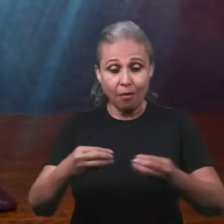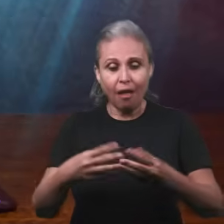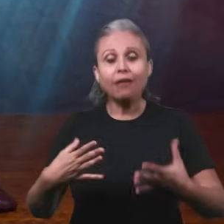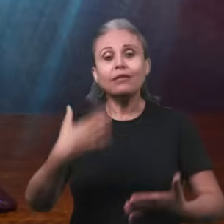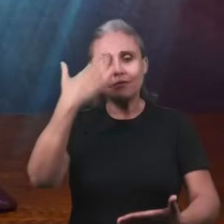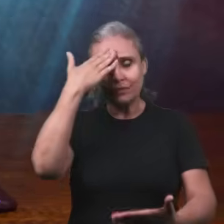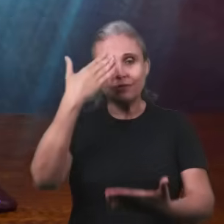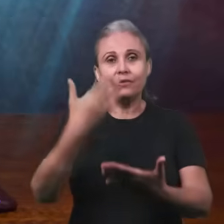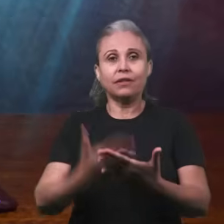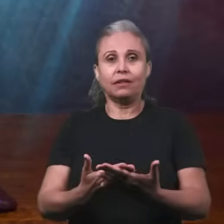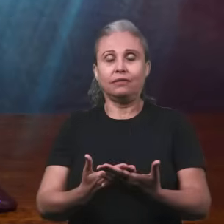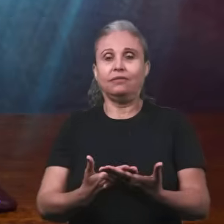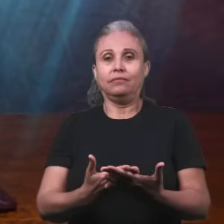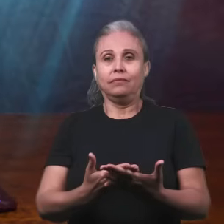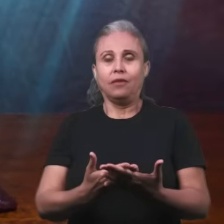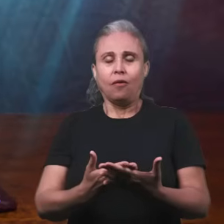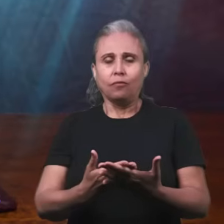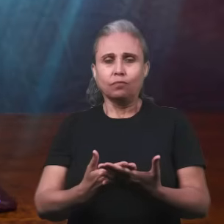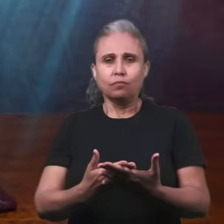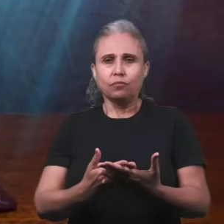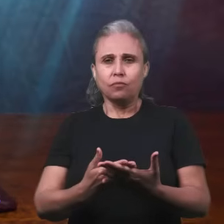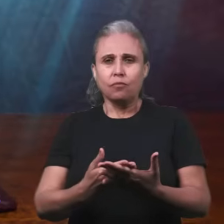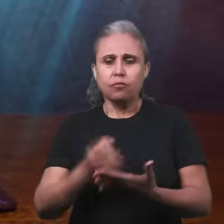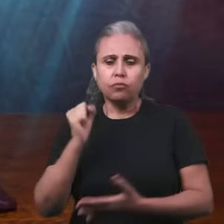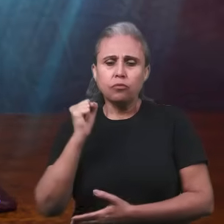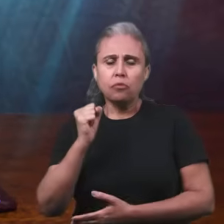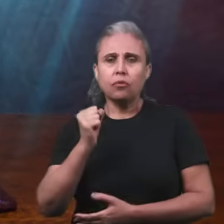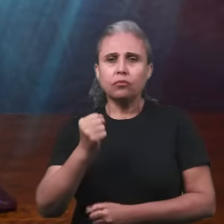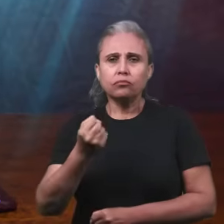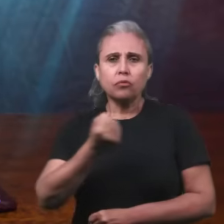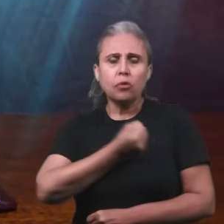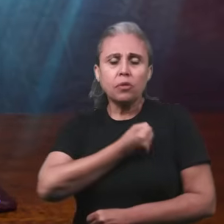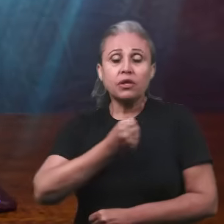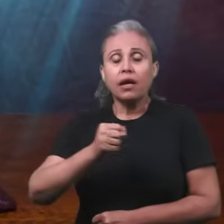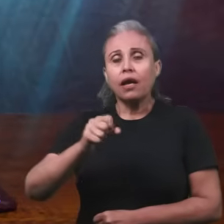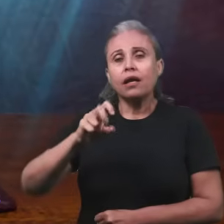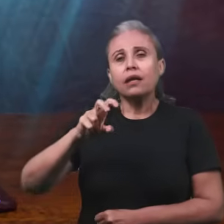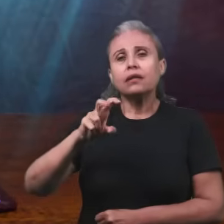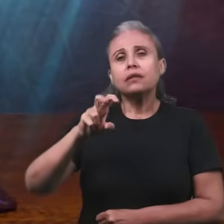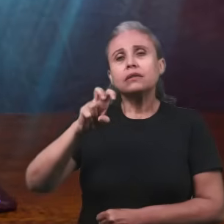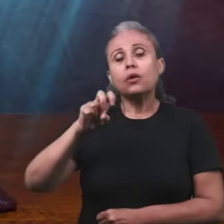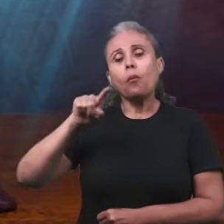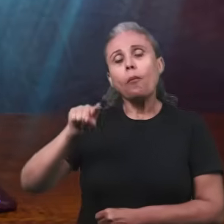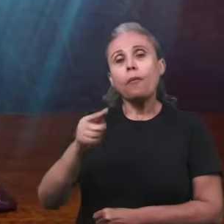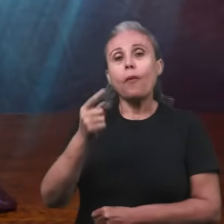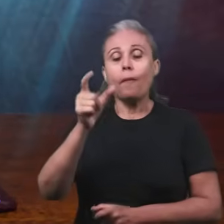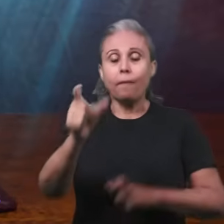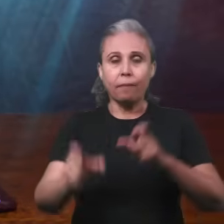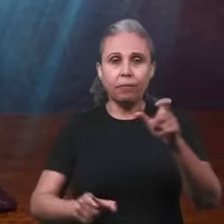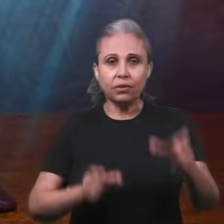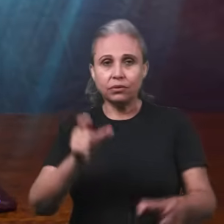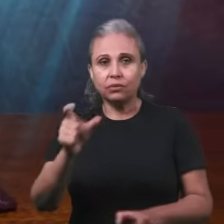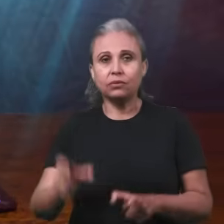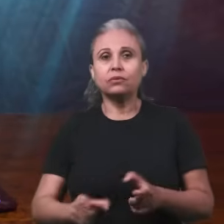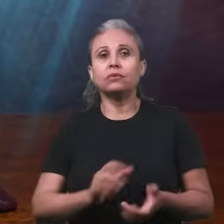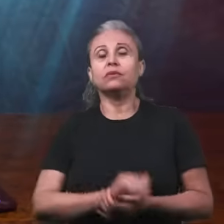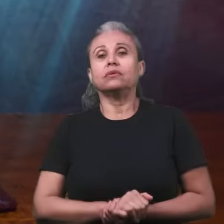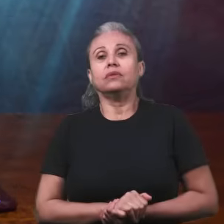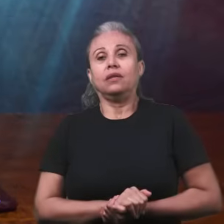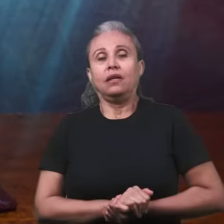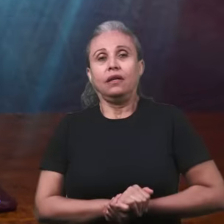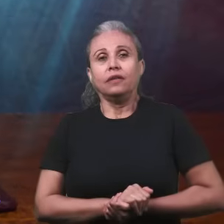quase 5.000 homens. Então, vendo eles a ousadia de Pedro e João, informados que eram homens sem letra,